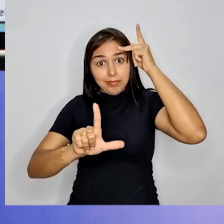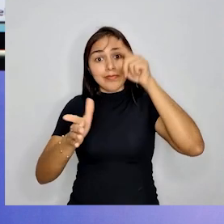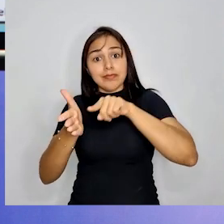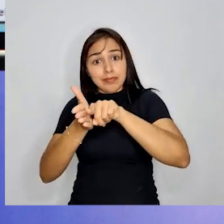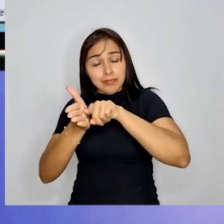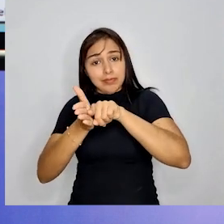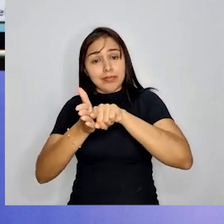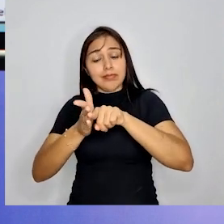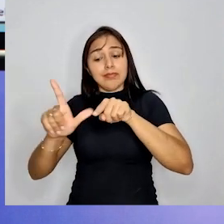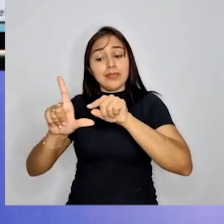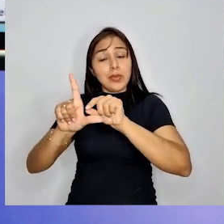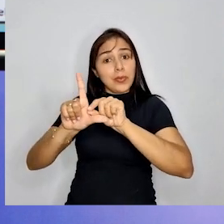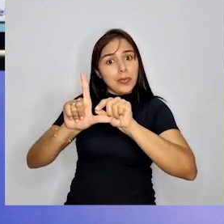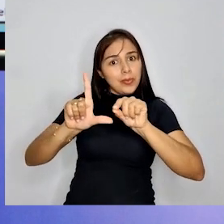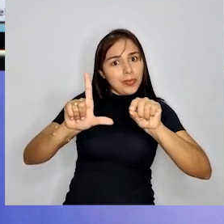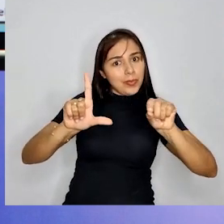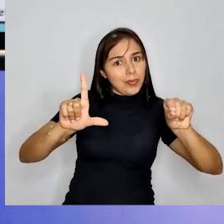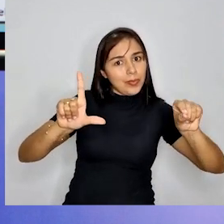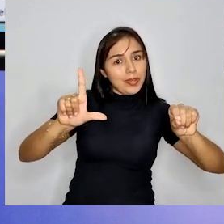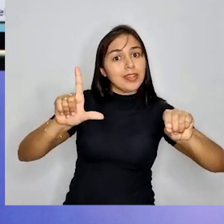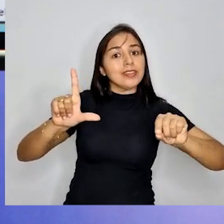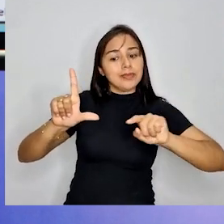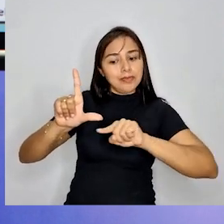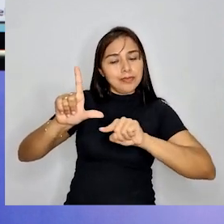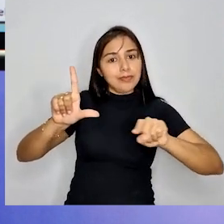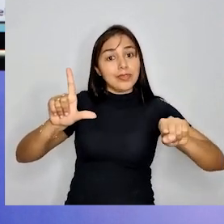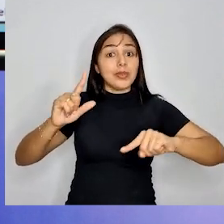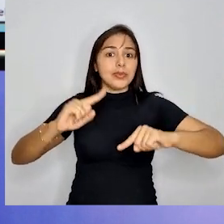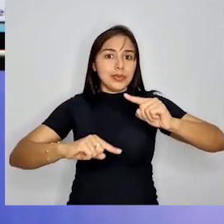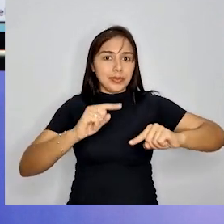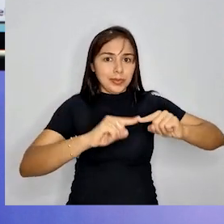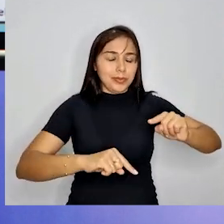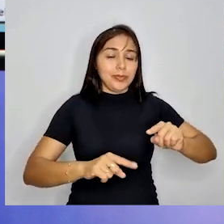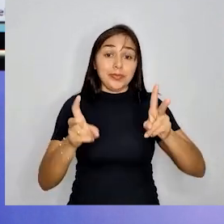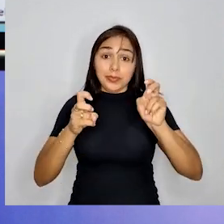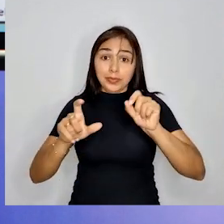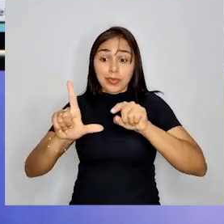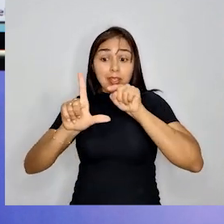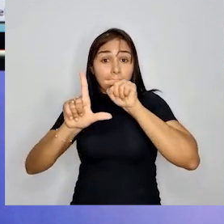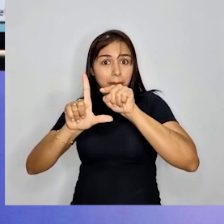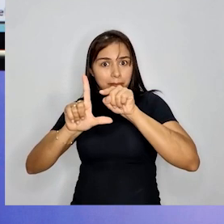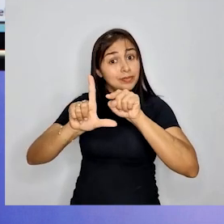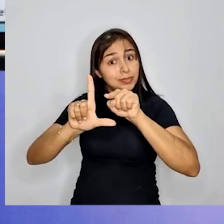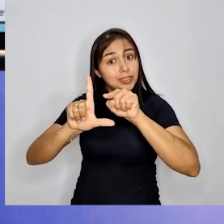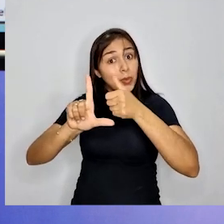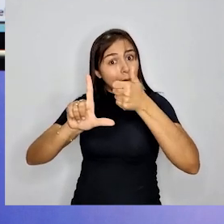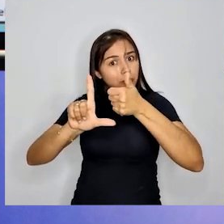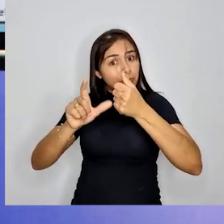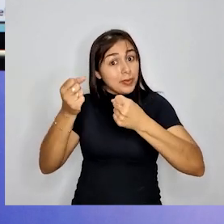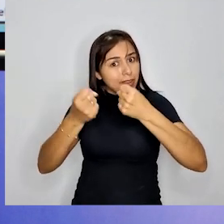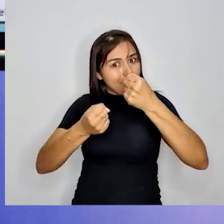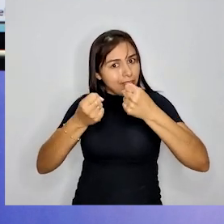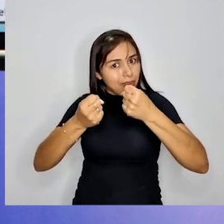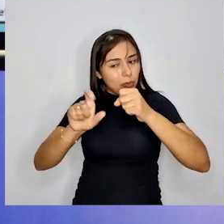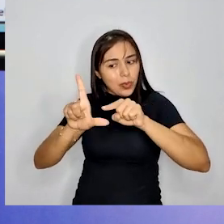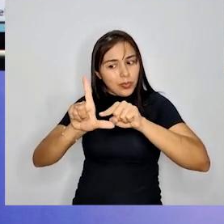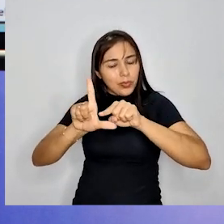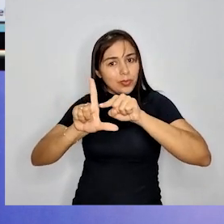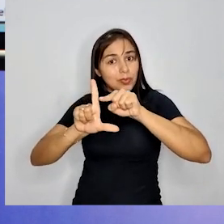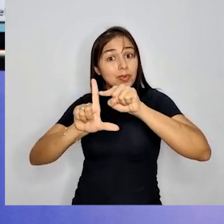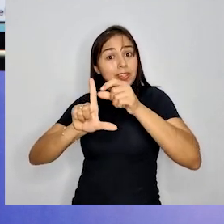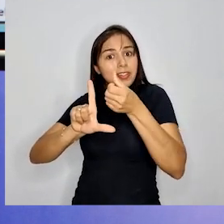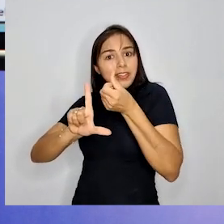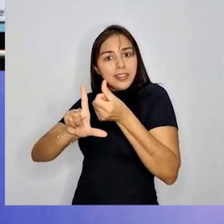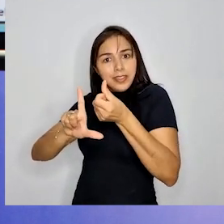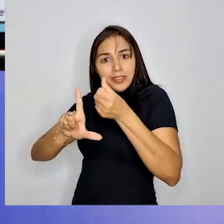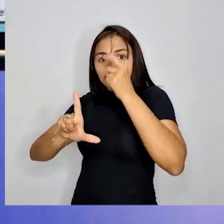podemos ver que carro seis pessoas né digamos assim comprar nos últimos